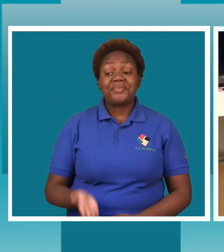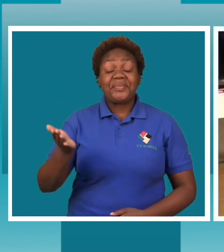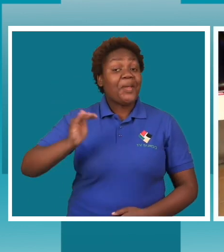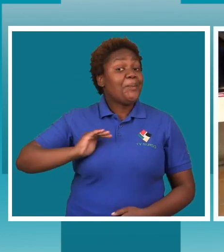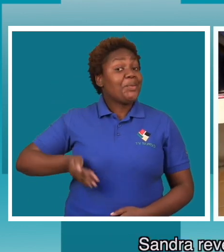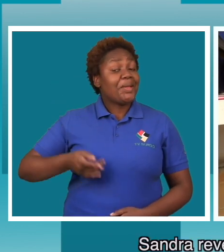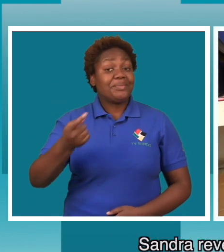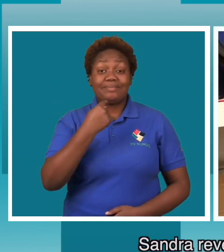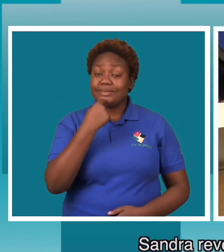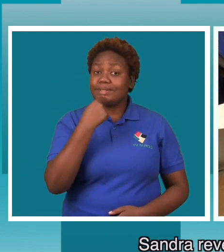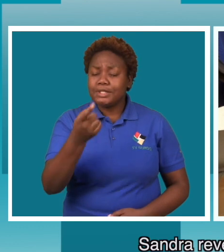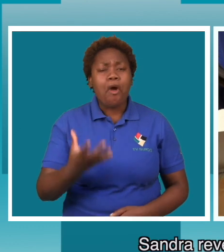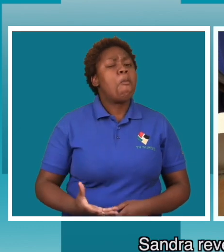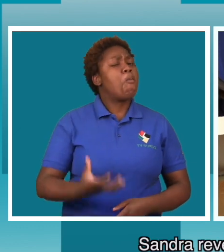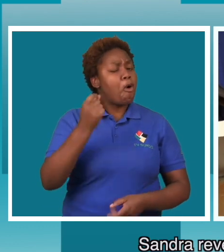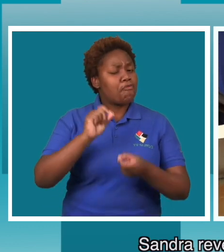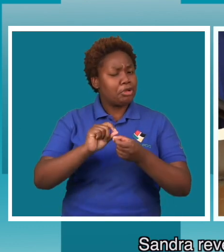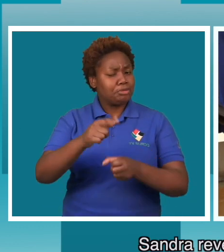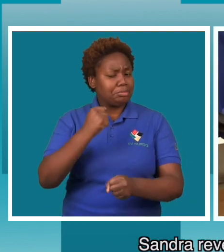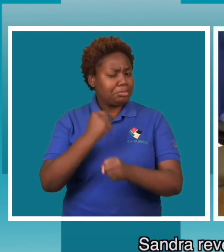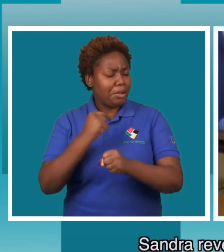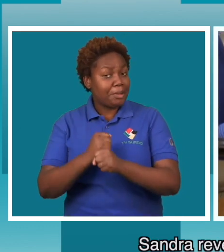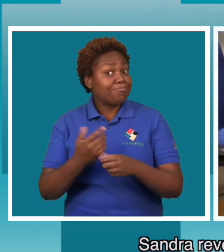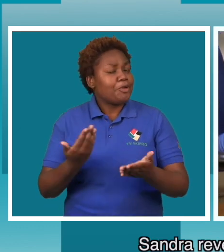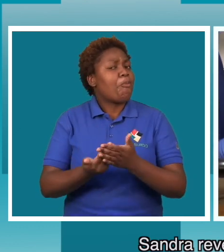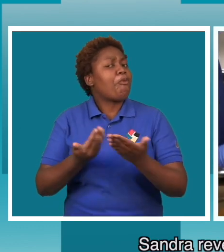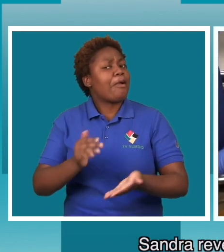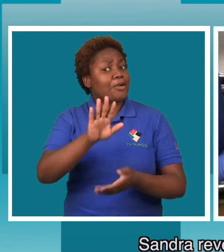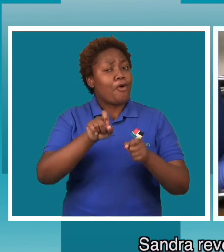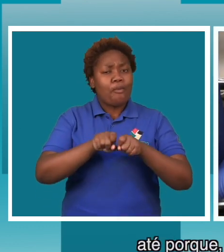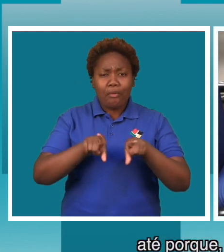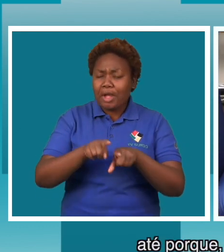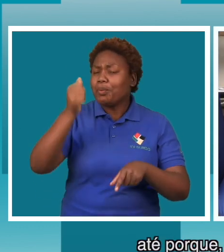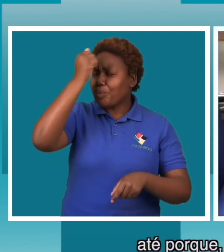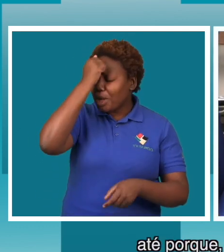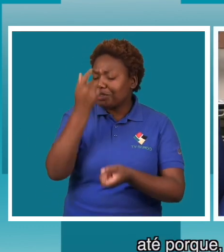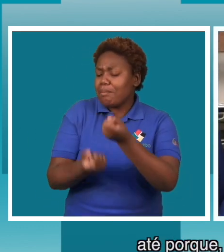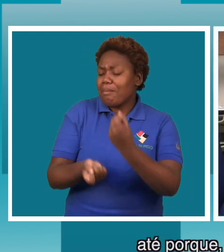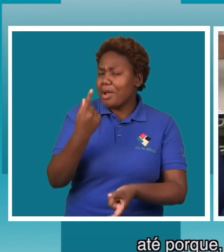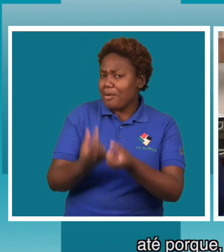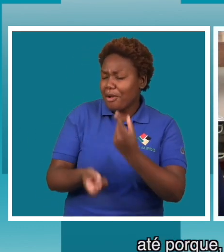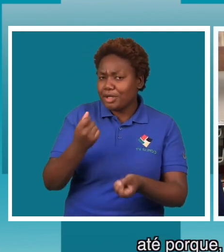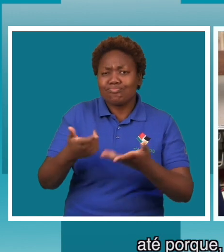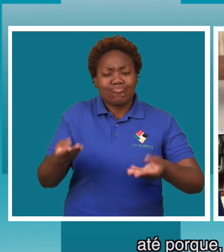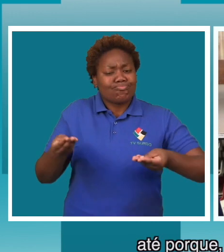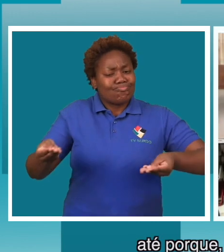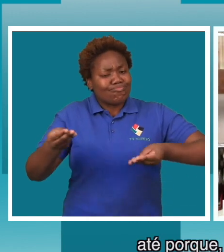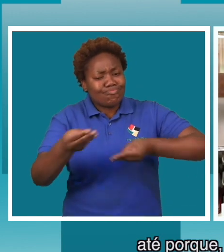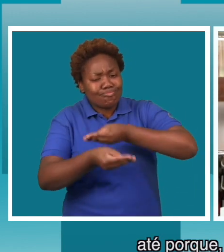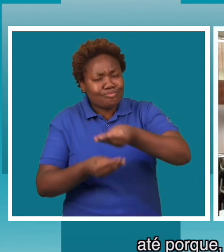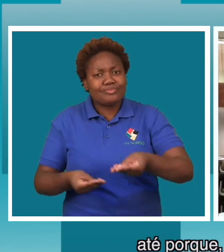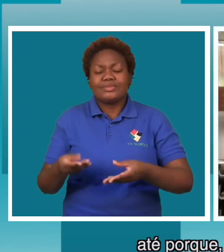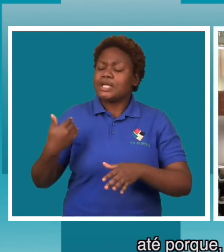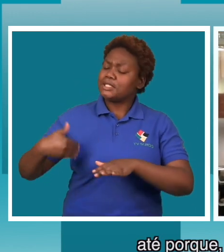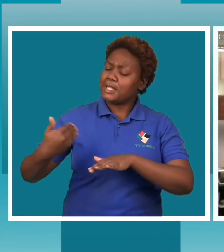Sandra revela que a deficiência não impede de executar as suas tarefas. Até porque sempre que pode, partilha